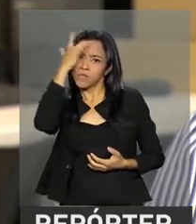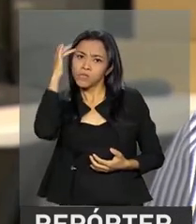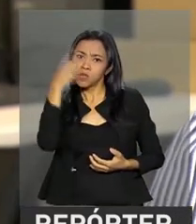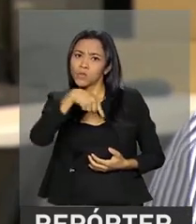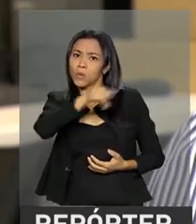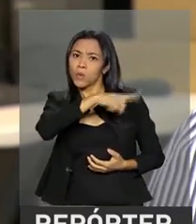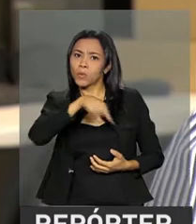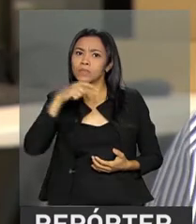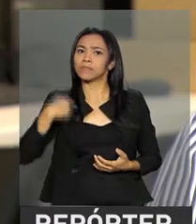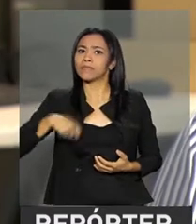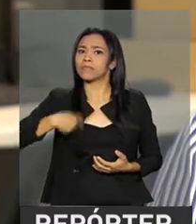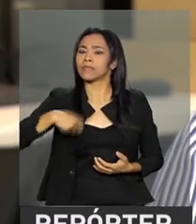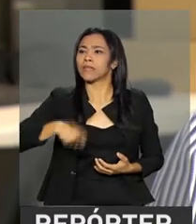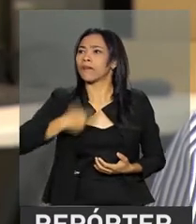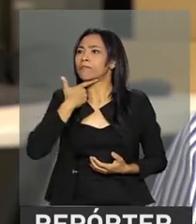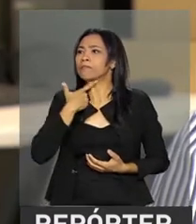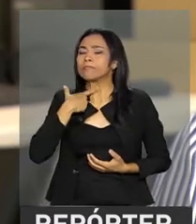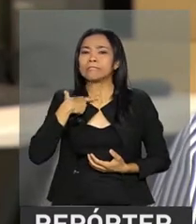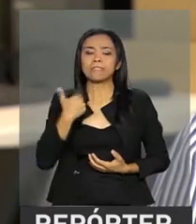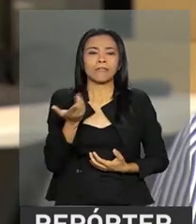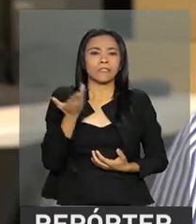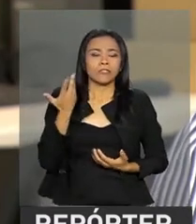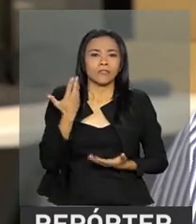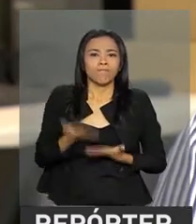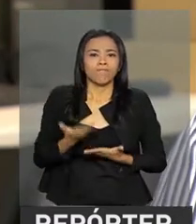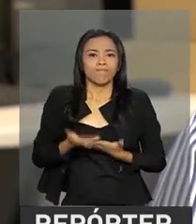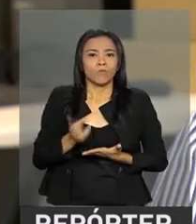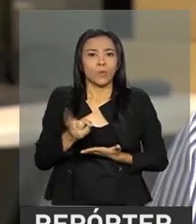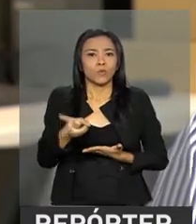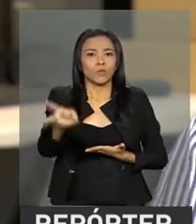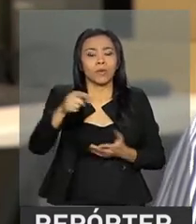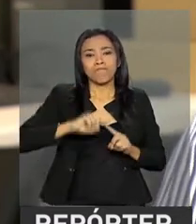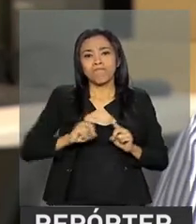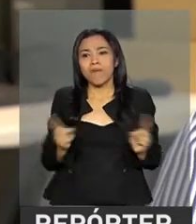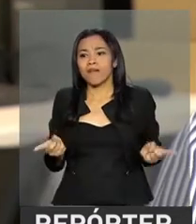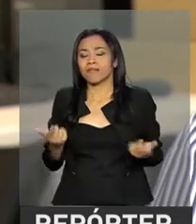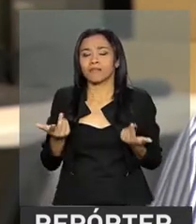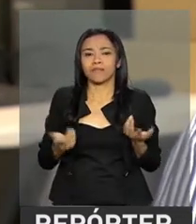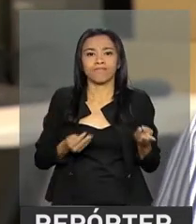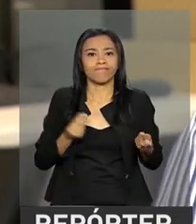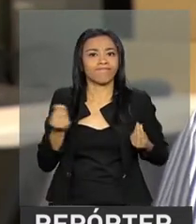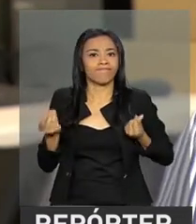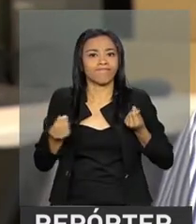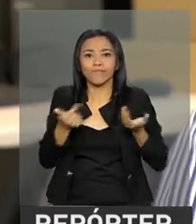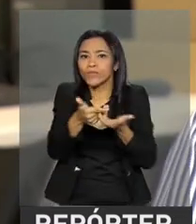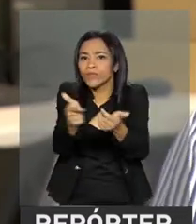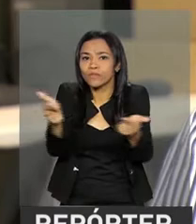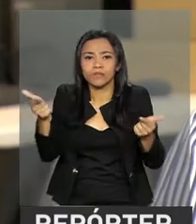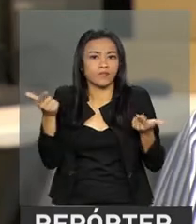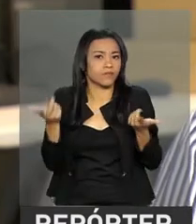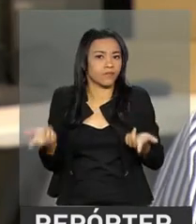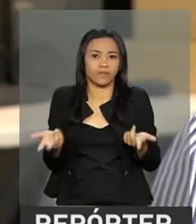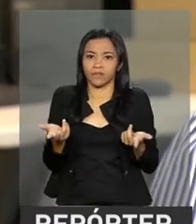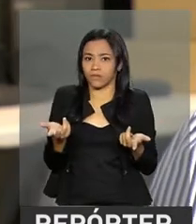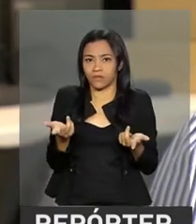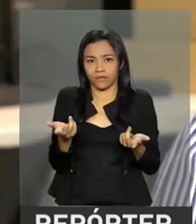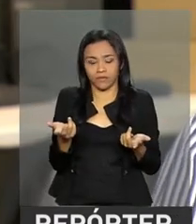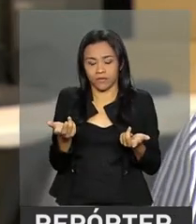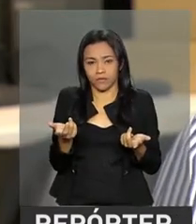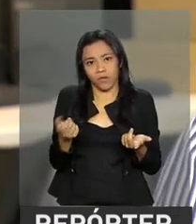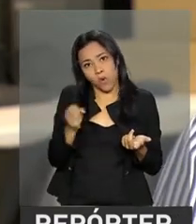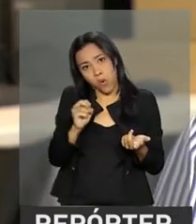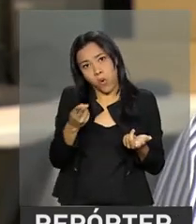necessidade ou com vontade de se capacitar mas sem a poder fazê lo a não sei que